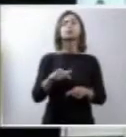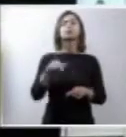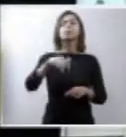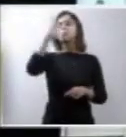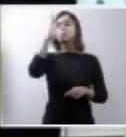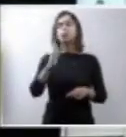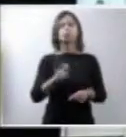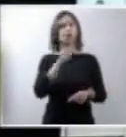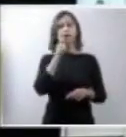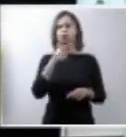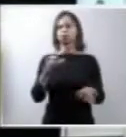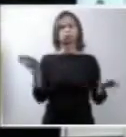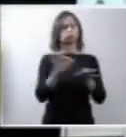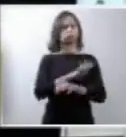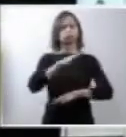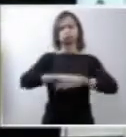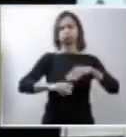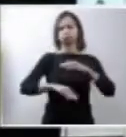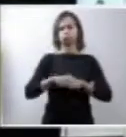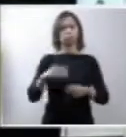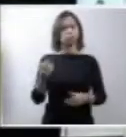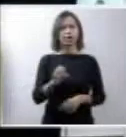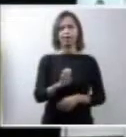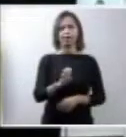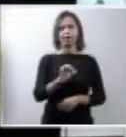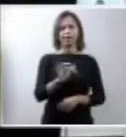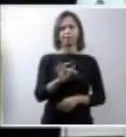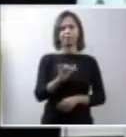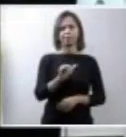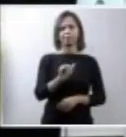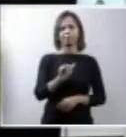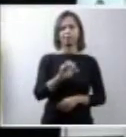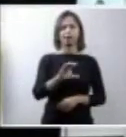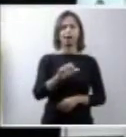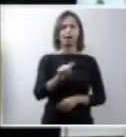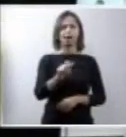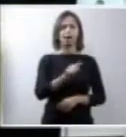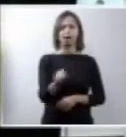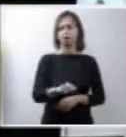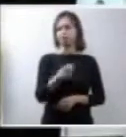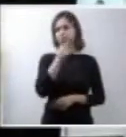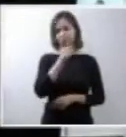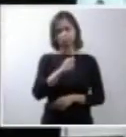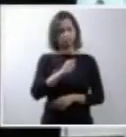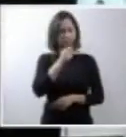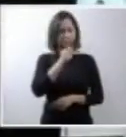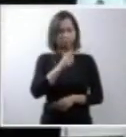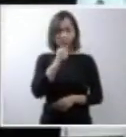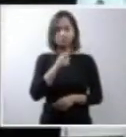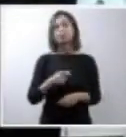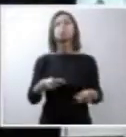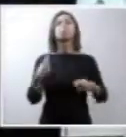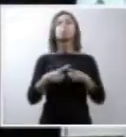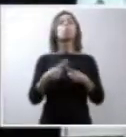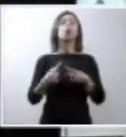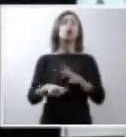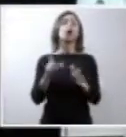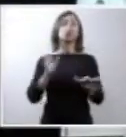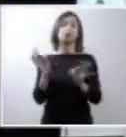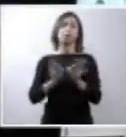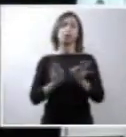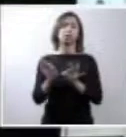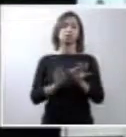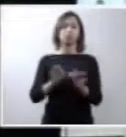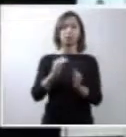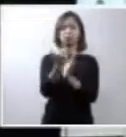não foi eficaz. Não foi eficaz porque não teve o planejamento científico que deveria ter sido feito, nem